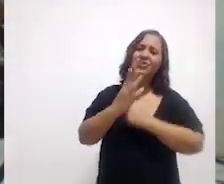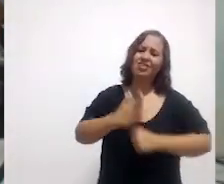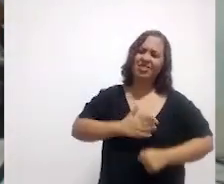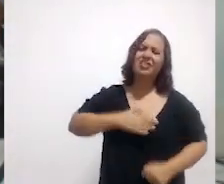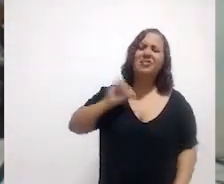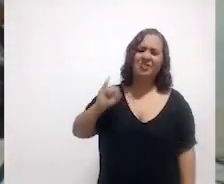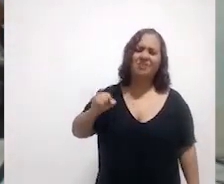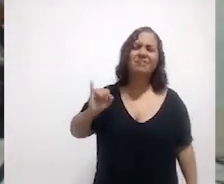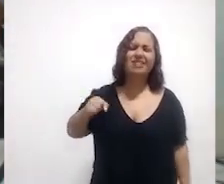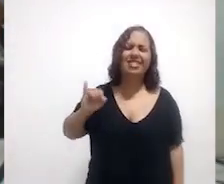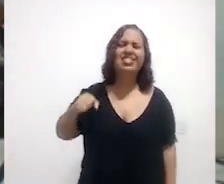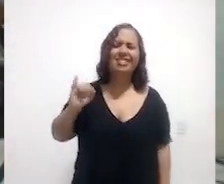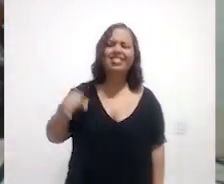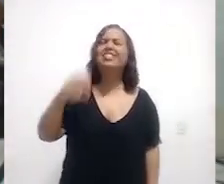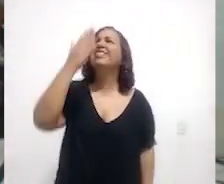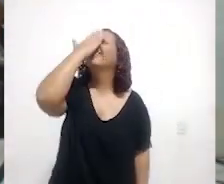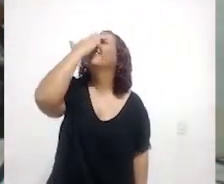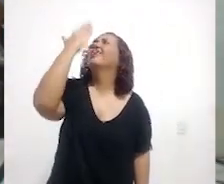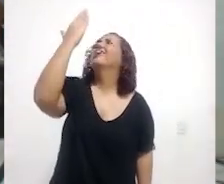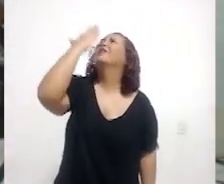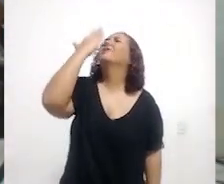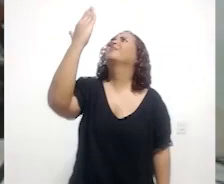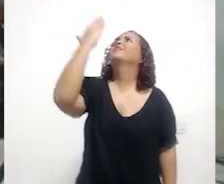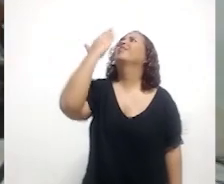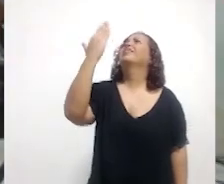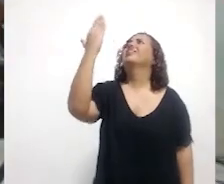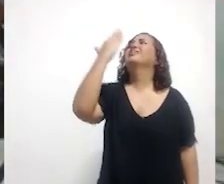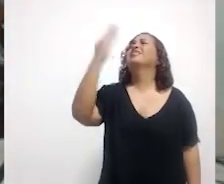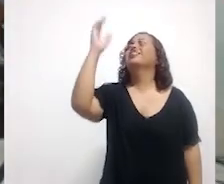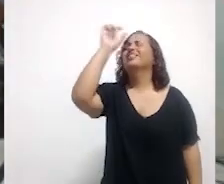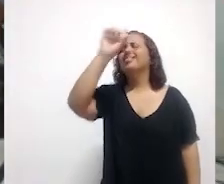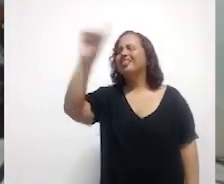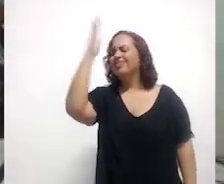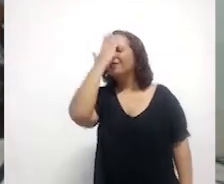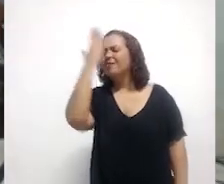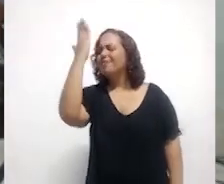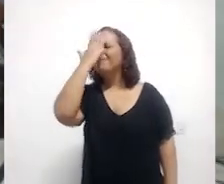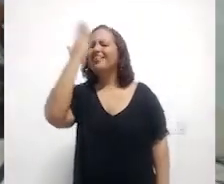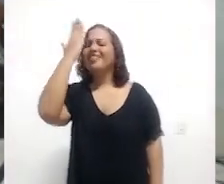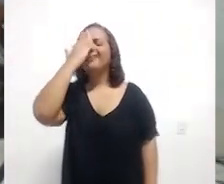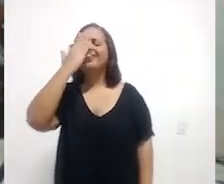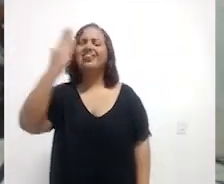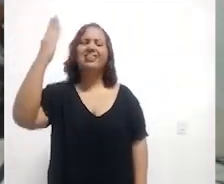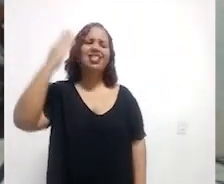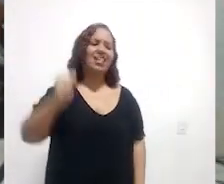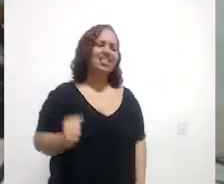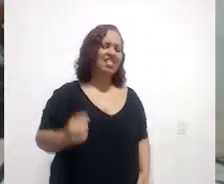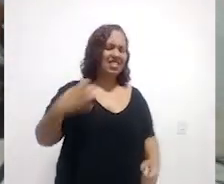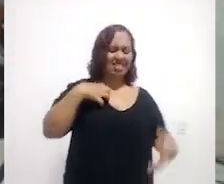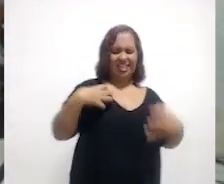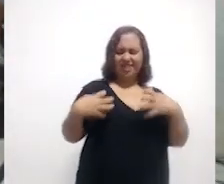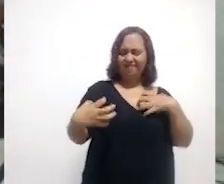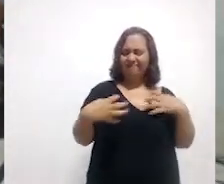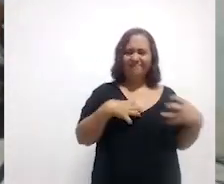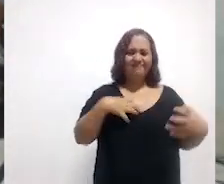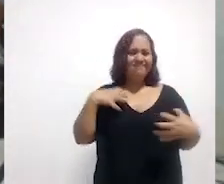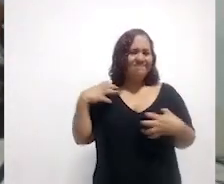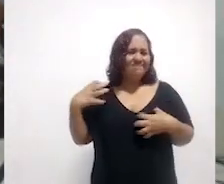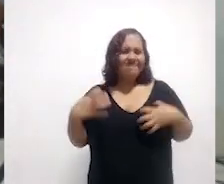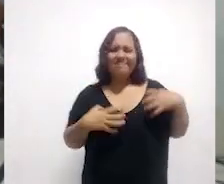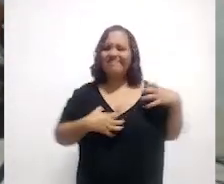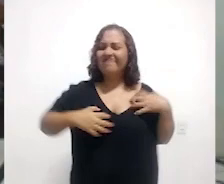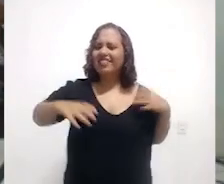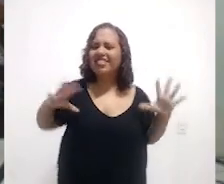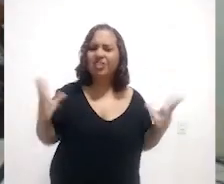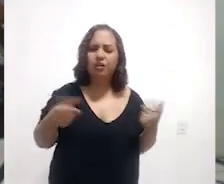Eita, que presença é essa? Presença que mexe e confronta com tudo aqui dentro da gente, que